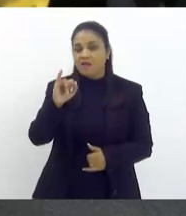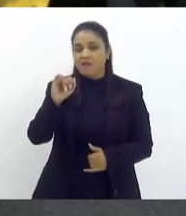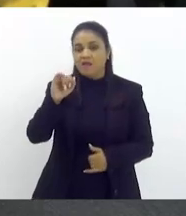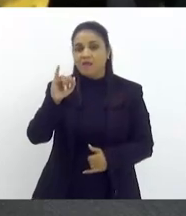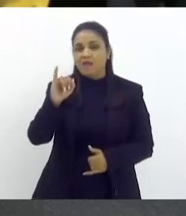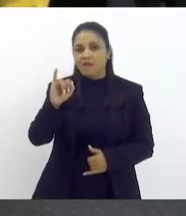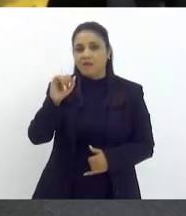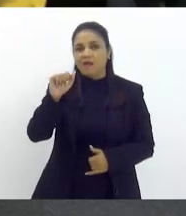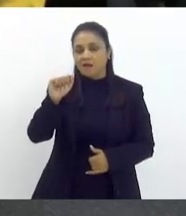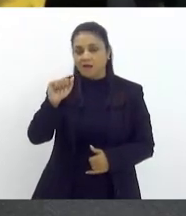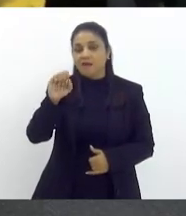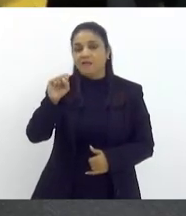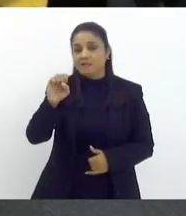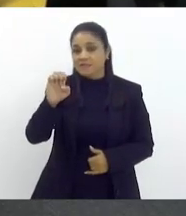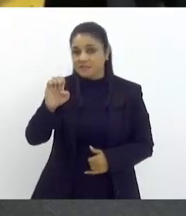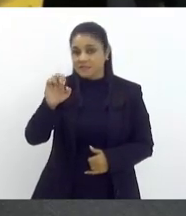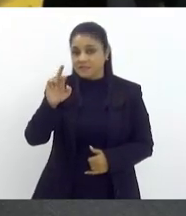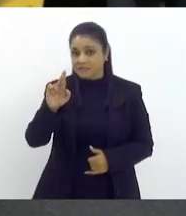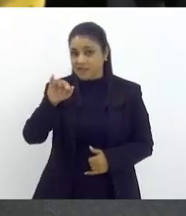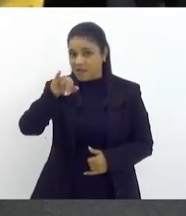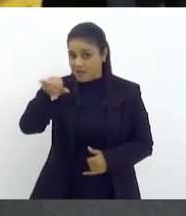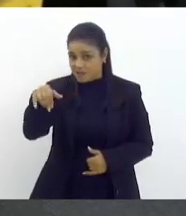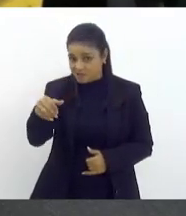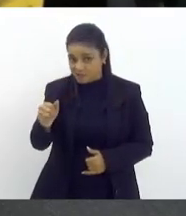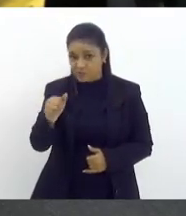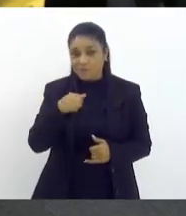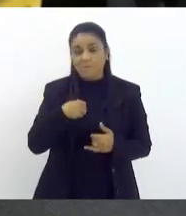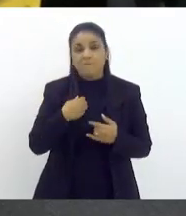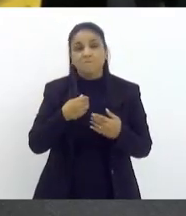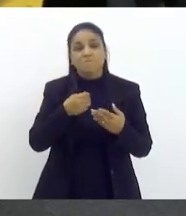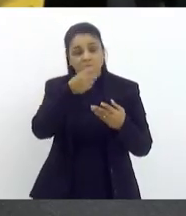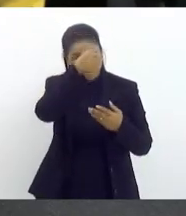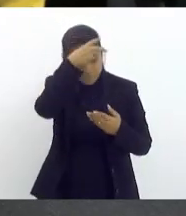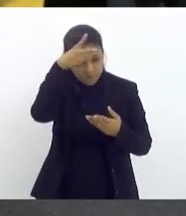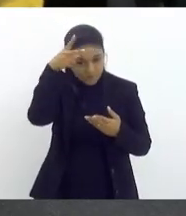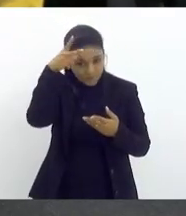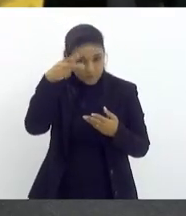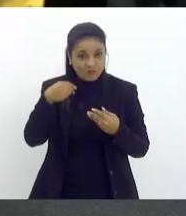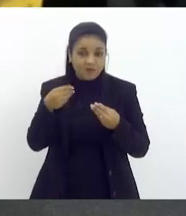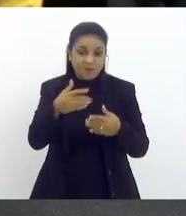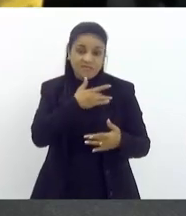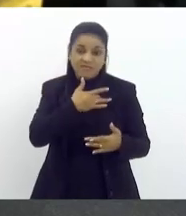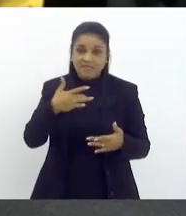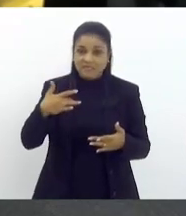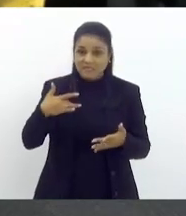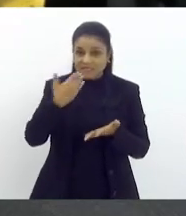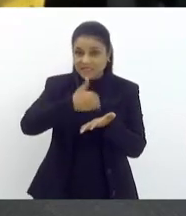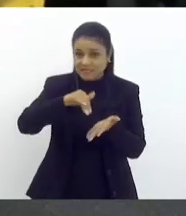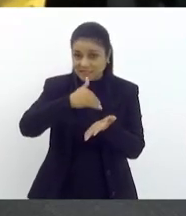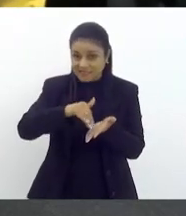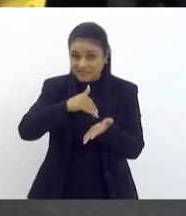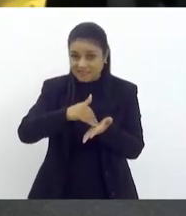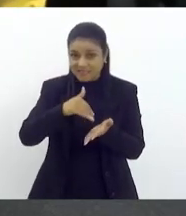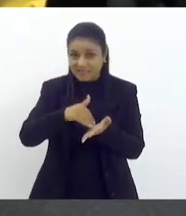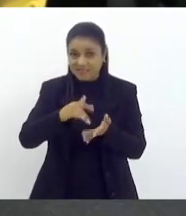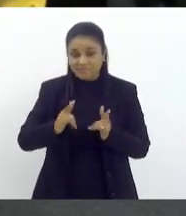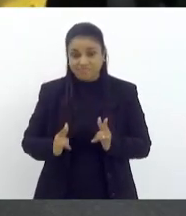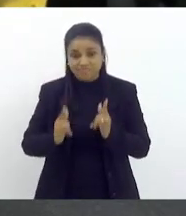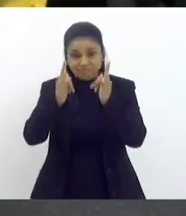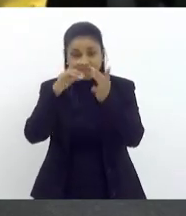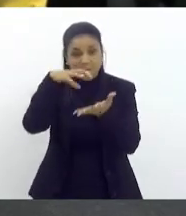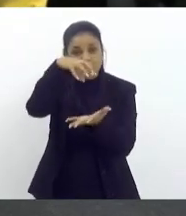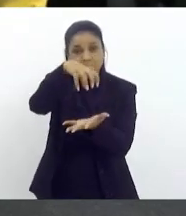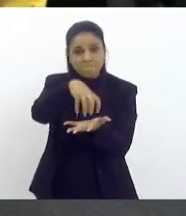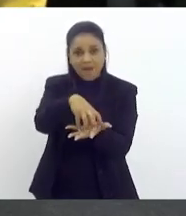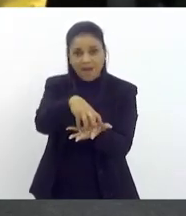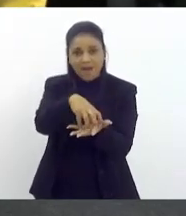esse prédio passa hoje para a prefeitura para Secretaria de Saúde será a nova sede da Secretaria Municipal de